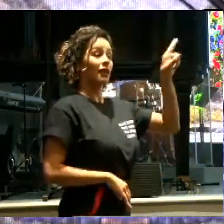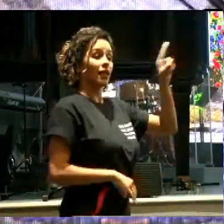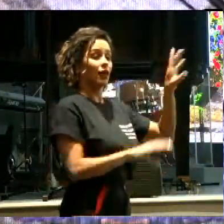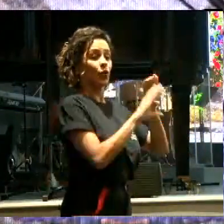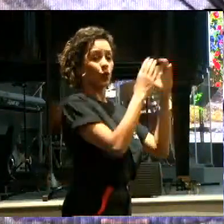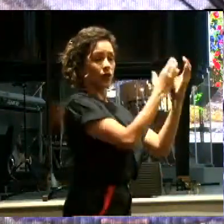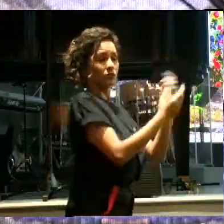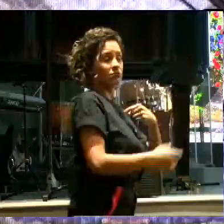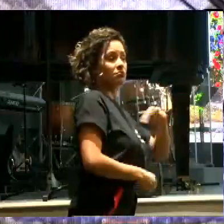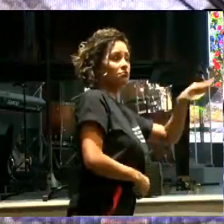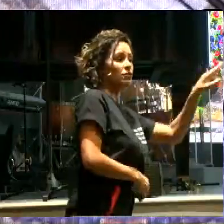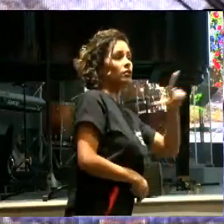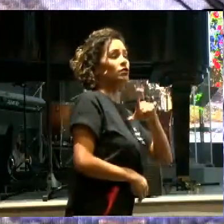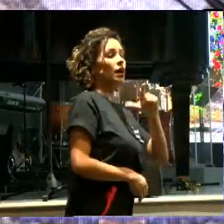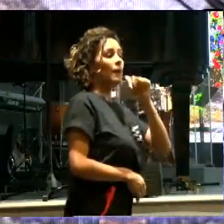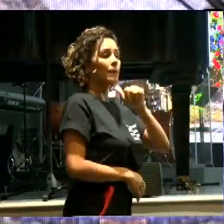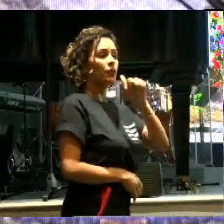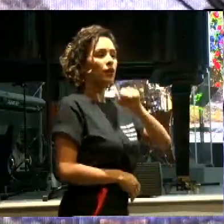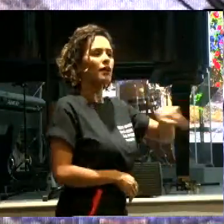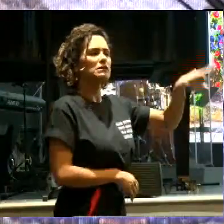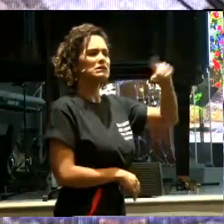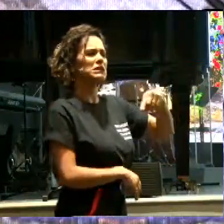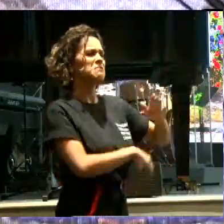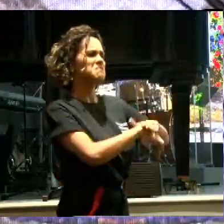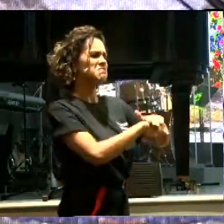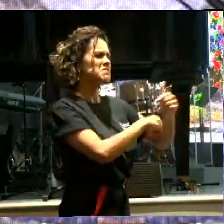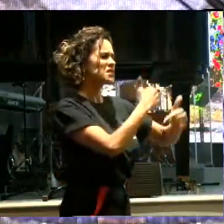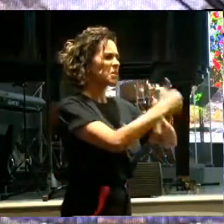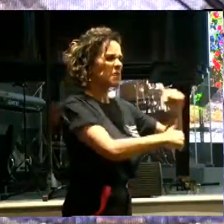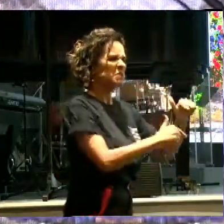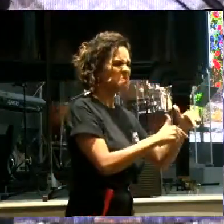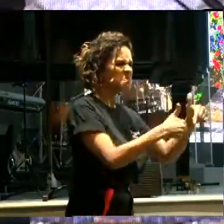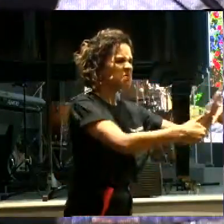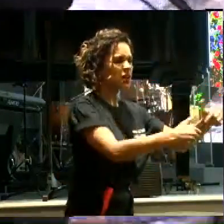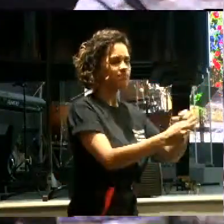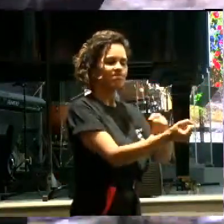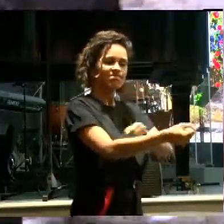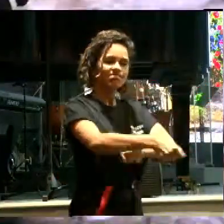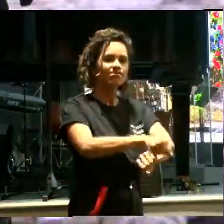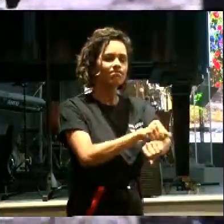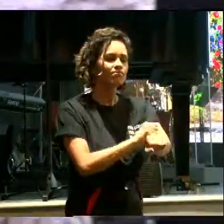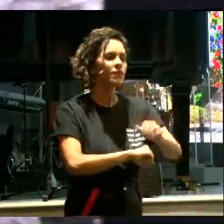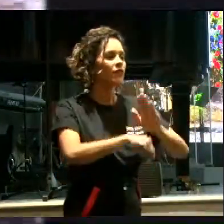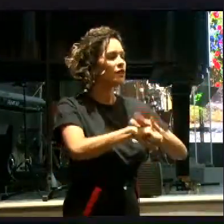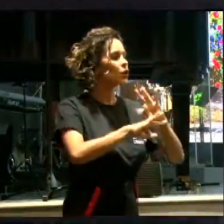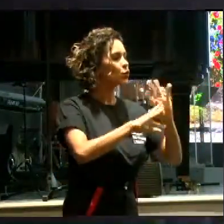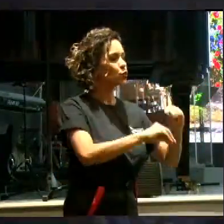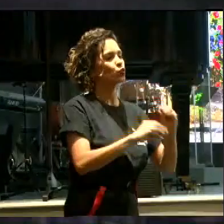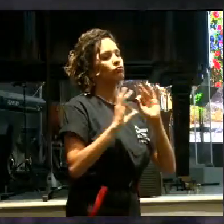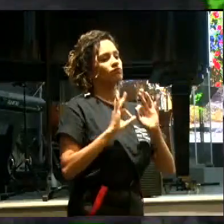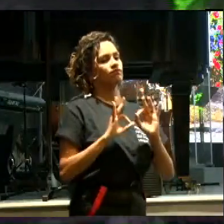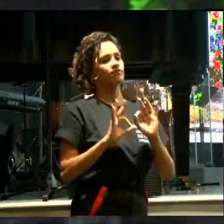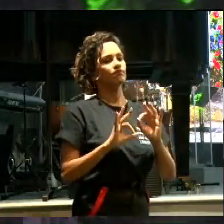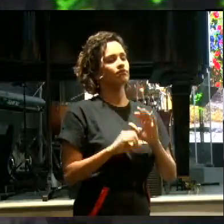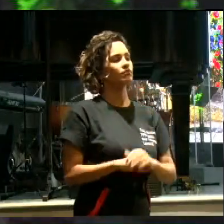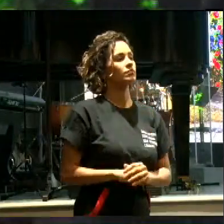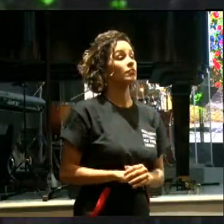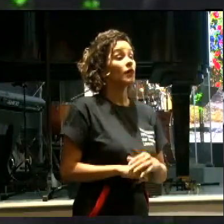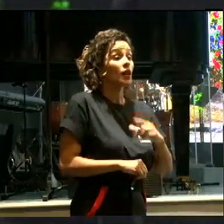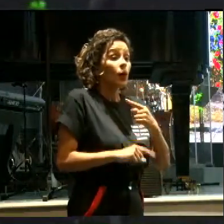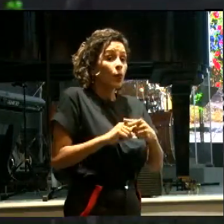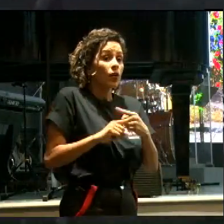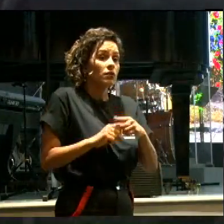elas fizeram tudo o que elas poderiam fazer. Sabe por quê? Porque a pastora Lília, o